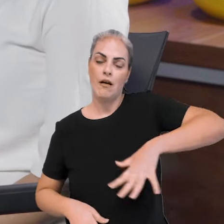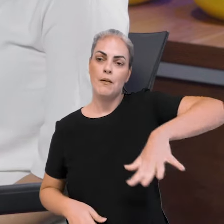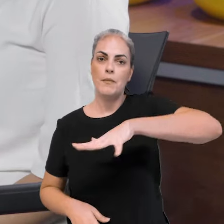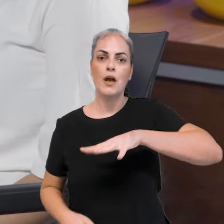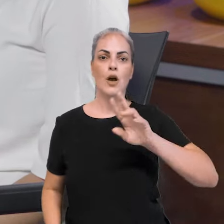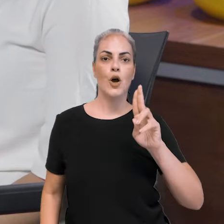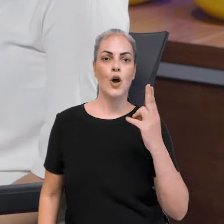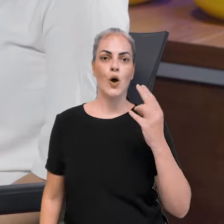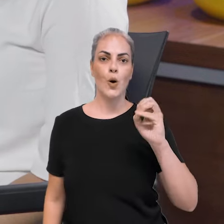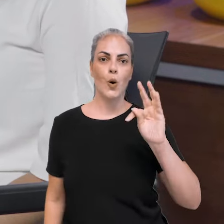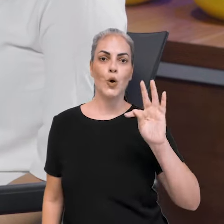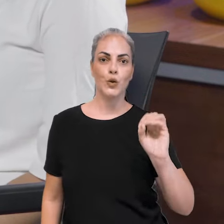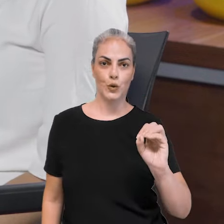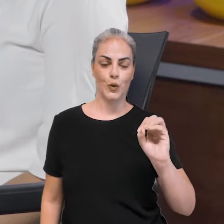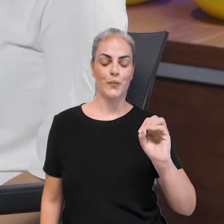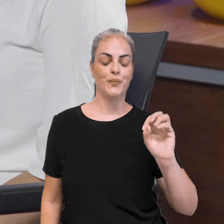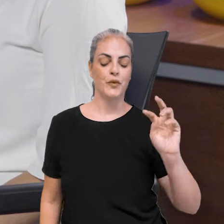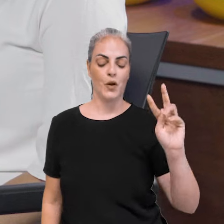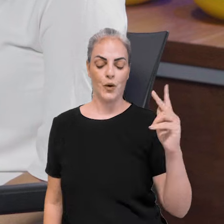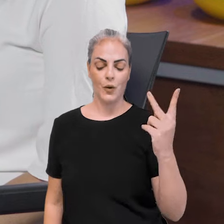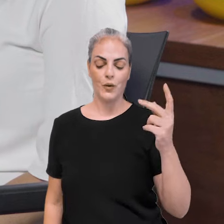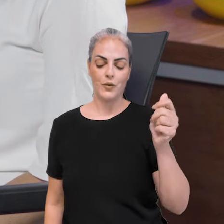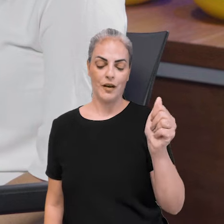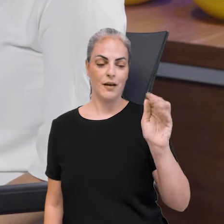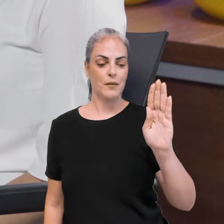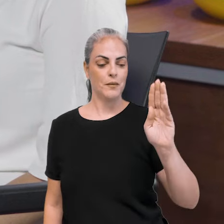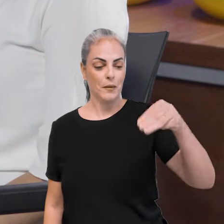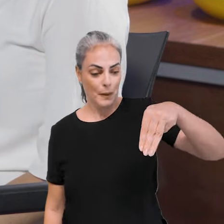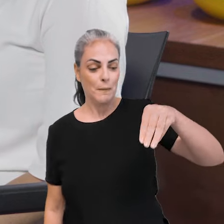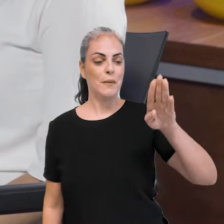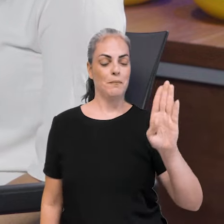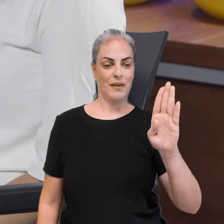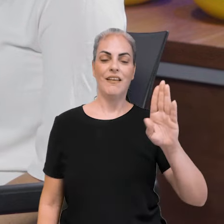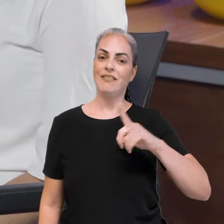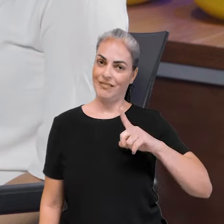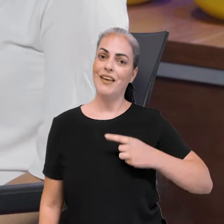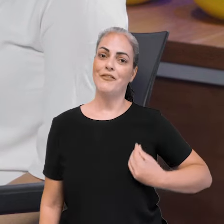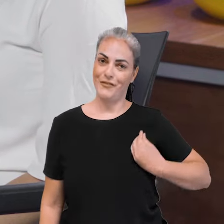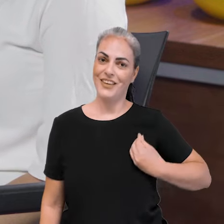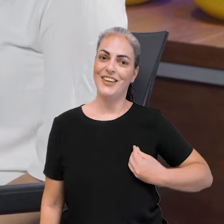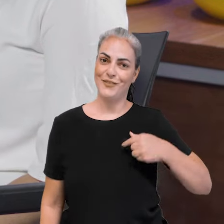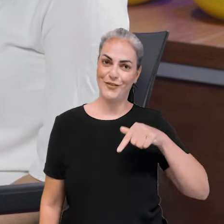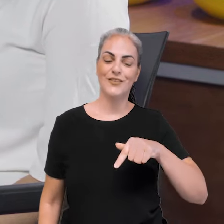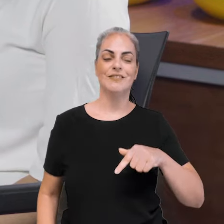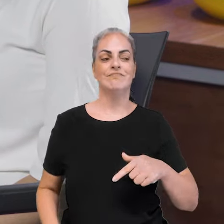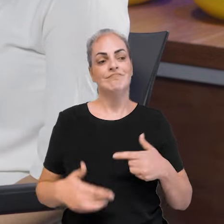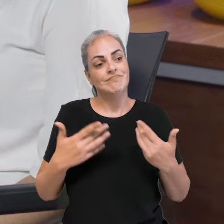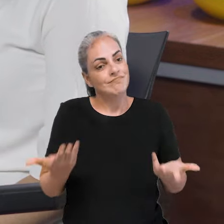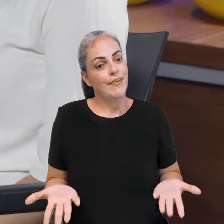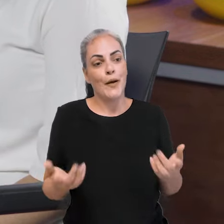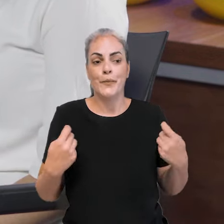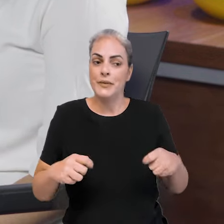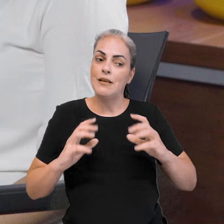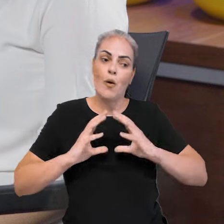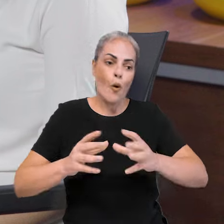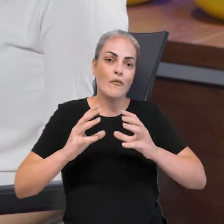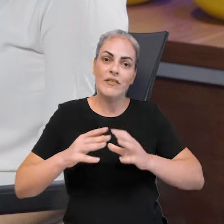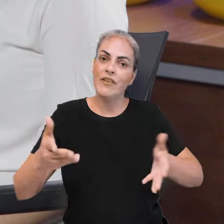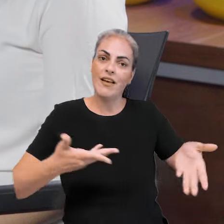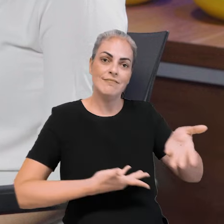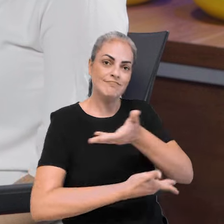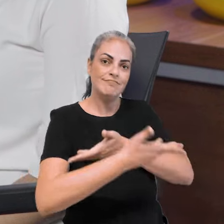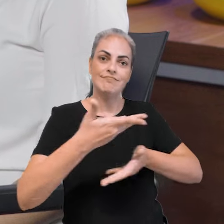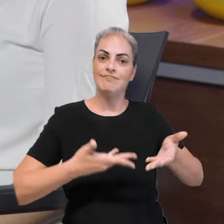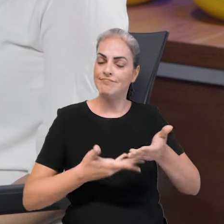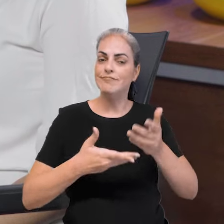horto, que é o horto agroflorestal medicinal biodinâmico que a gente tem na unidade, né? Então, é a vivência, é o